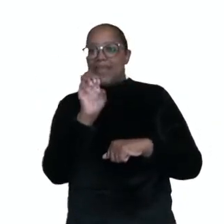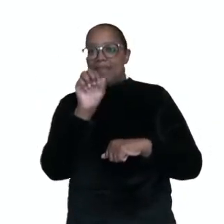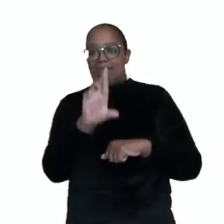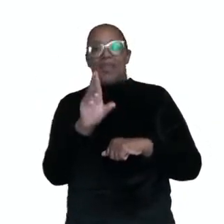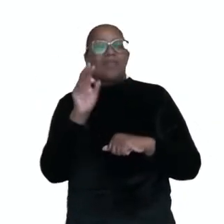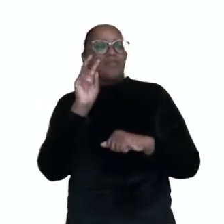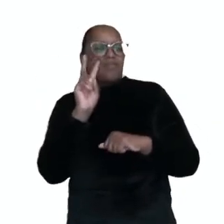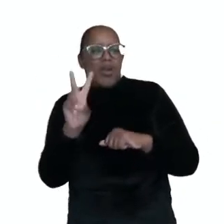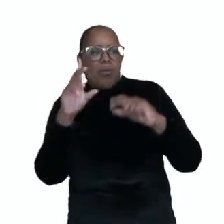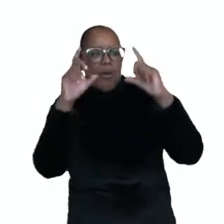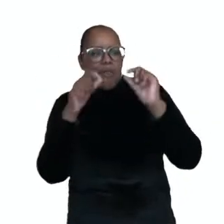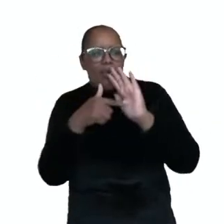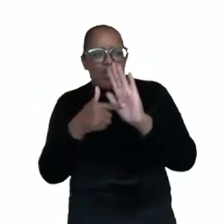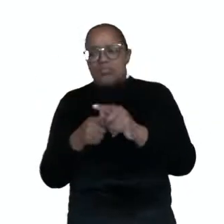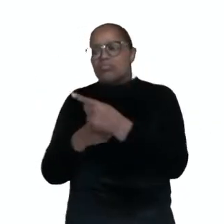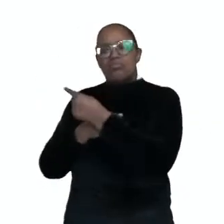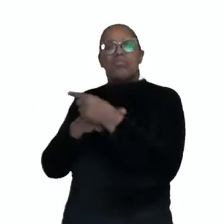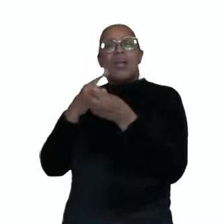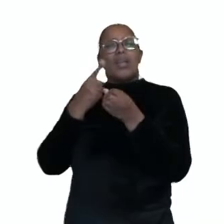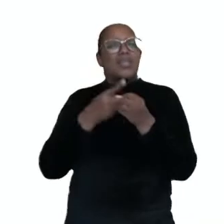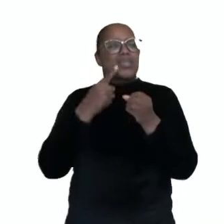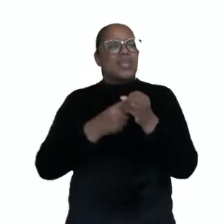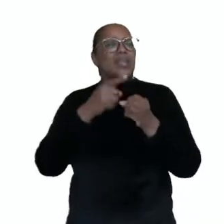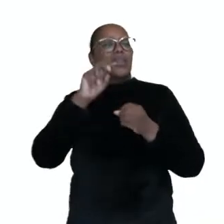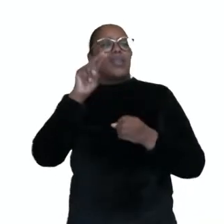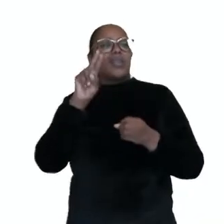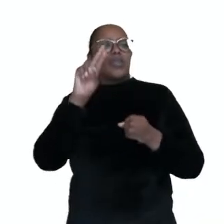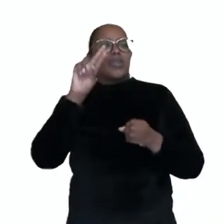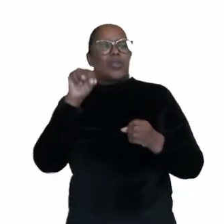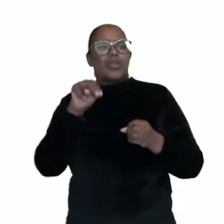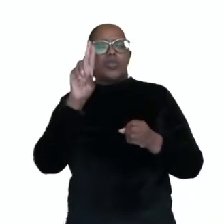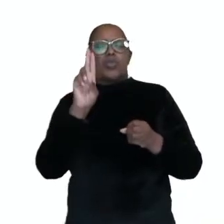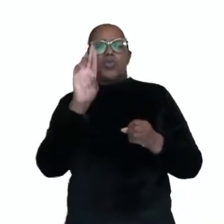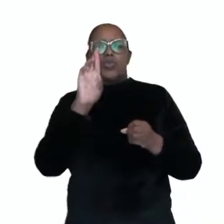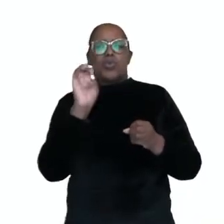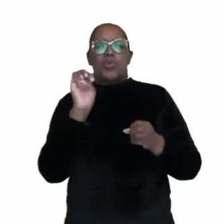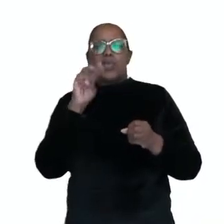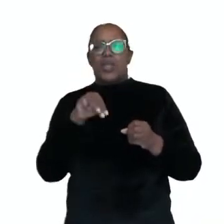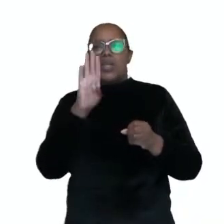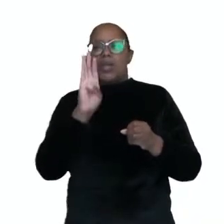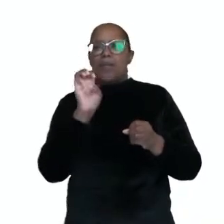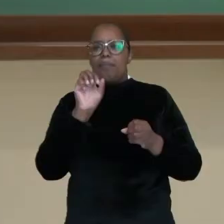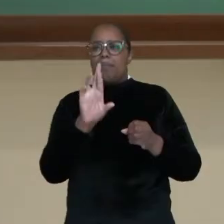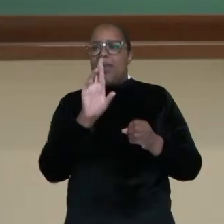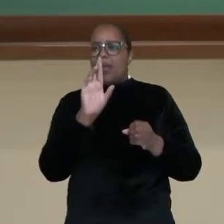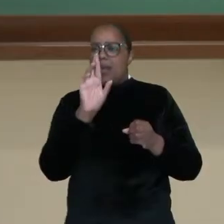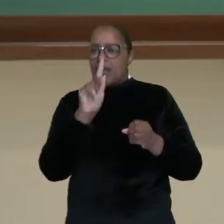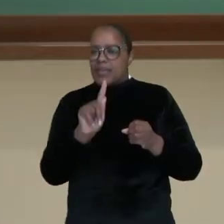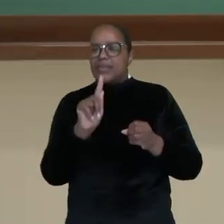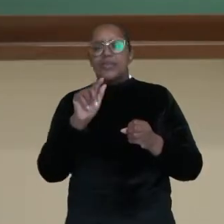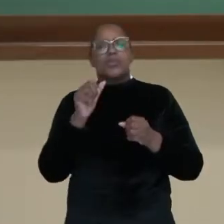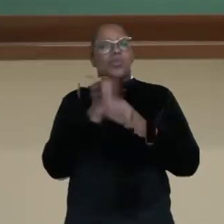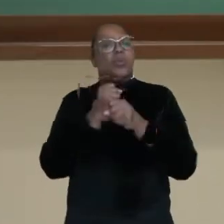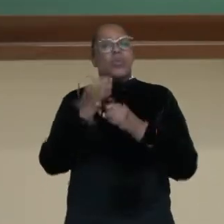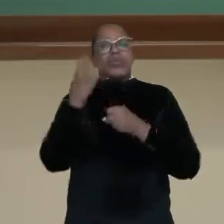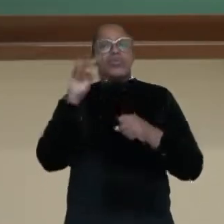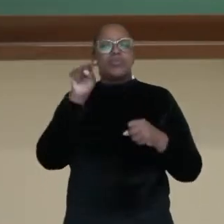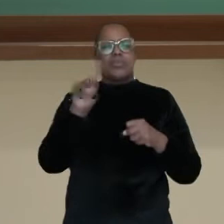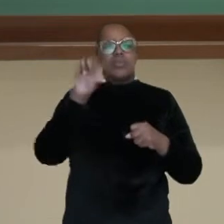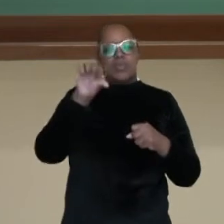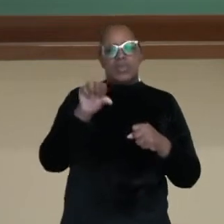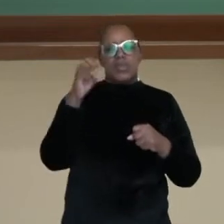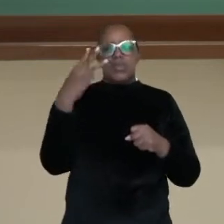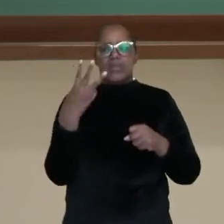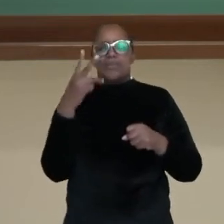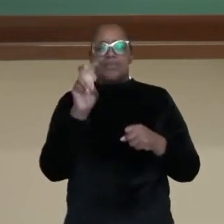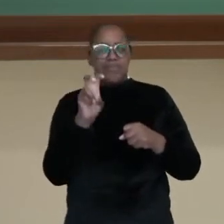Congresso do Partido Nazista na cidade de Nuremberg em 1935. Muito importante essa observação que a